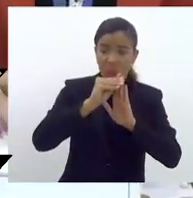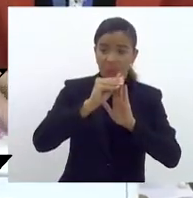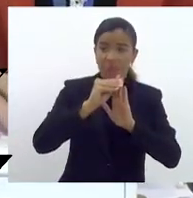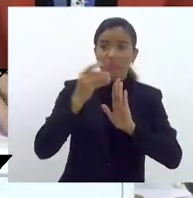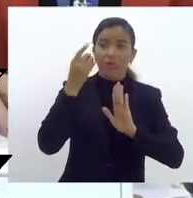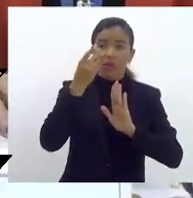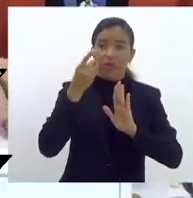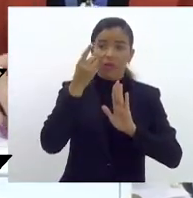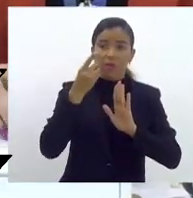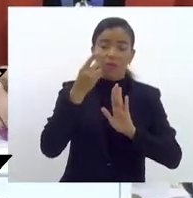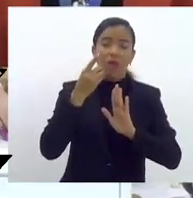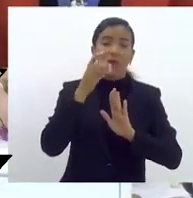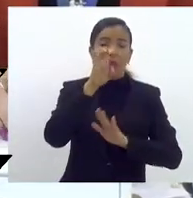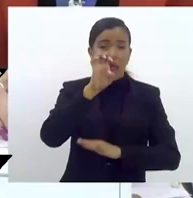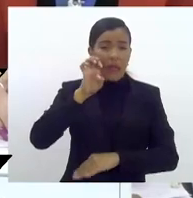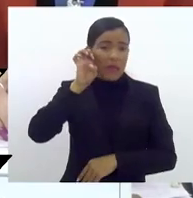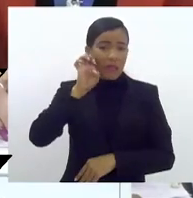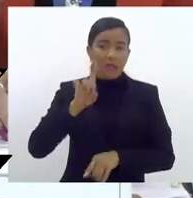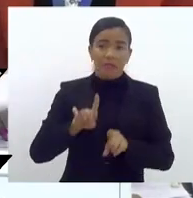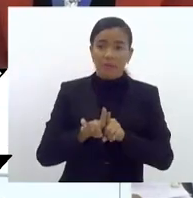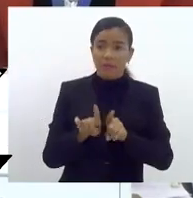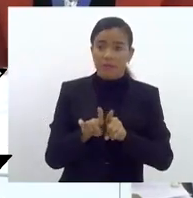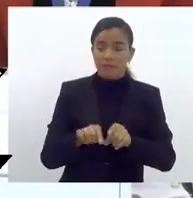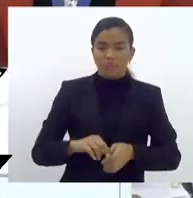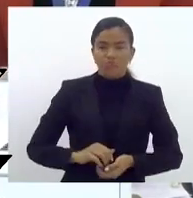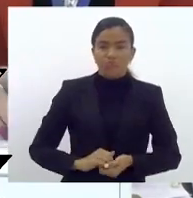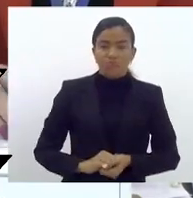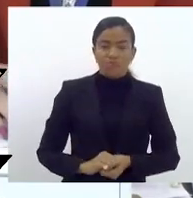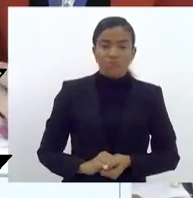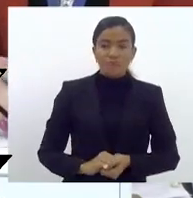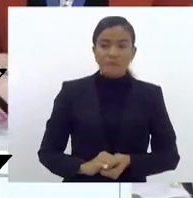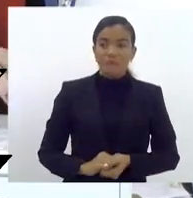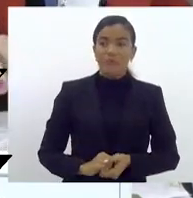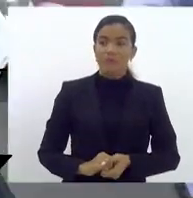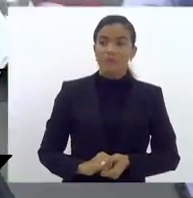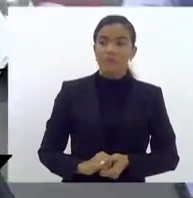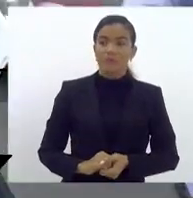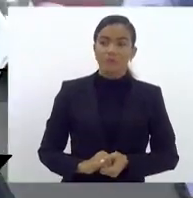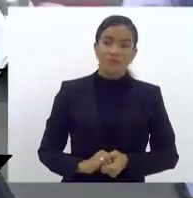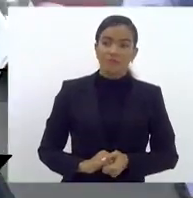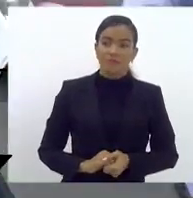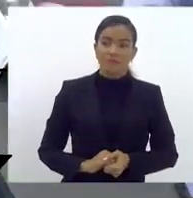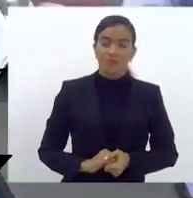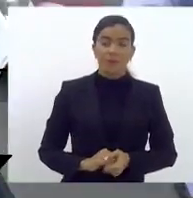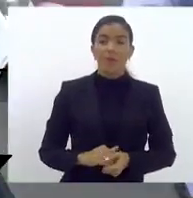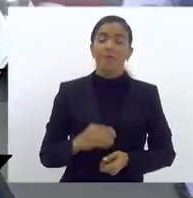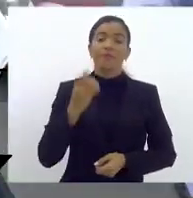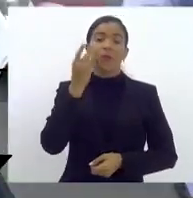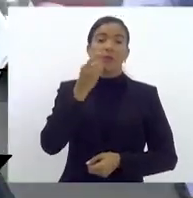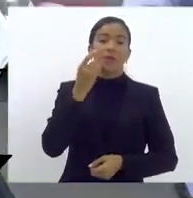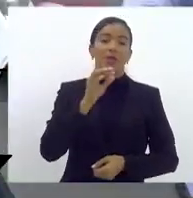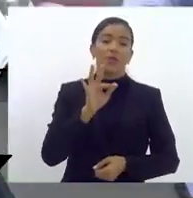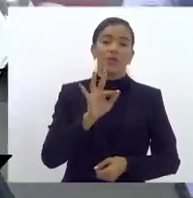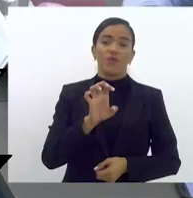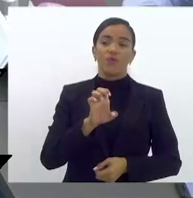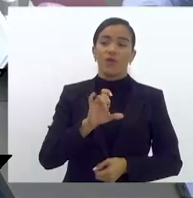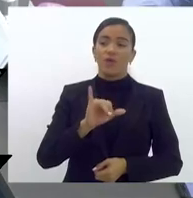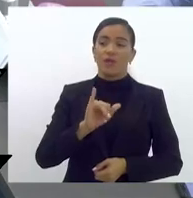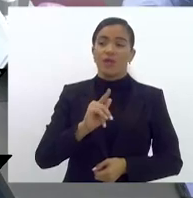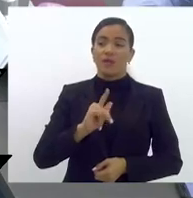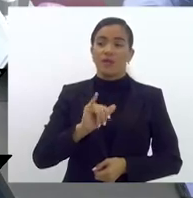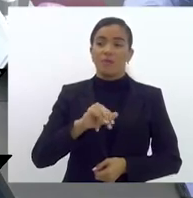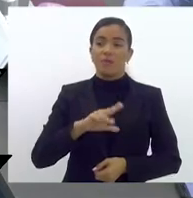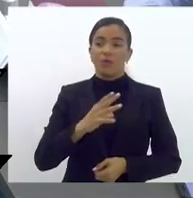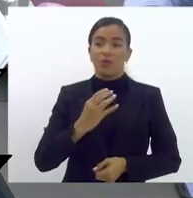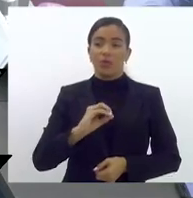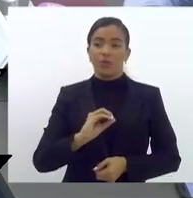deputada Érica tá aqui morto também chama os trabalhos a ordem para definir o pedido de inversão de pauta do deputado Felipe tem Habib's para que